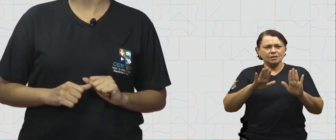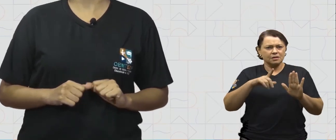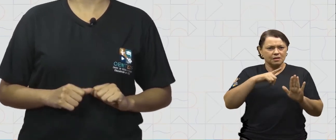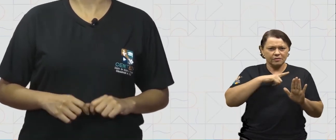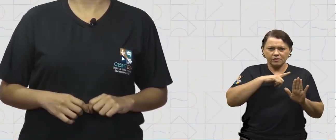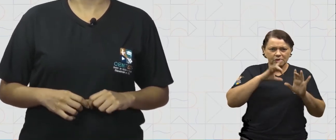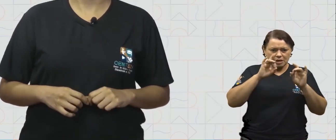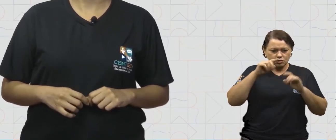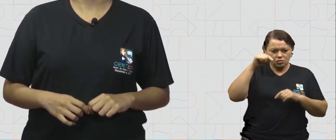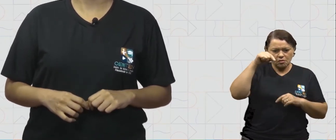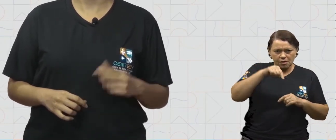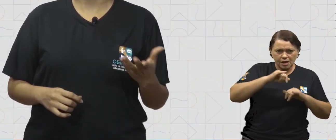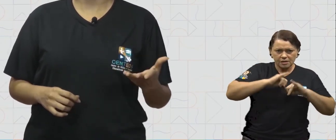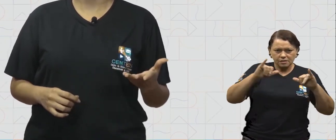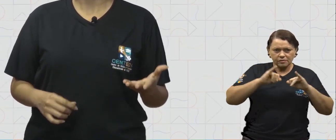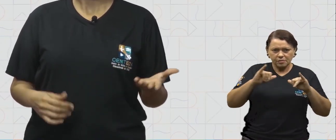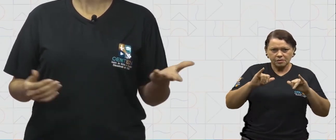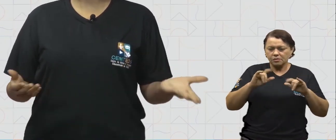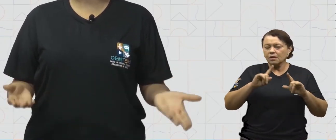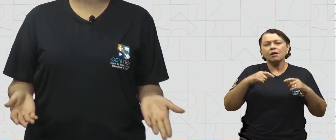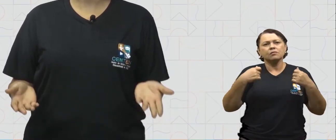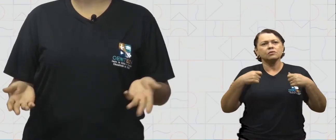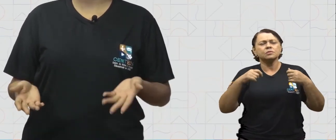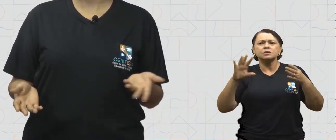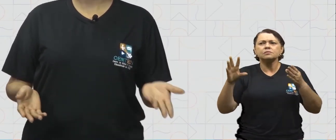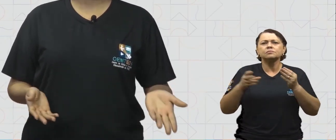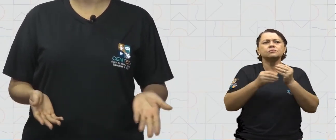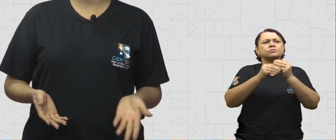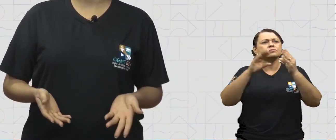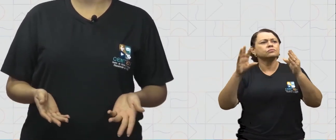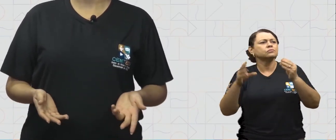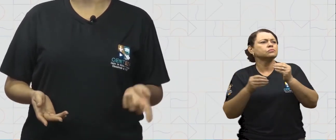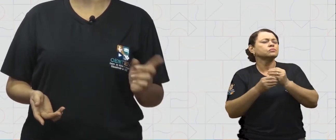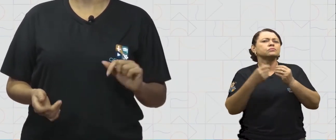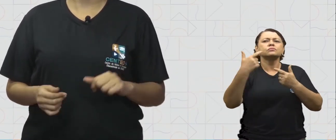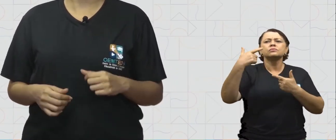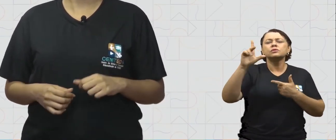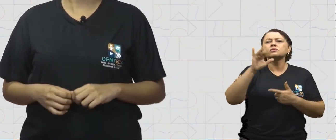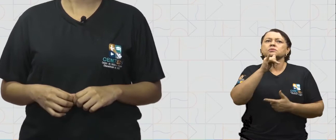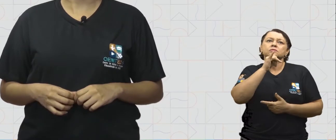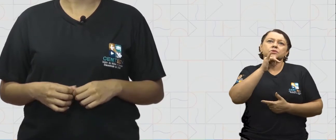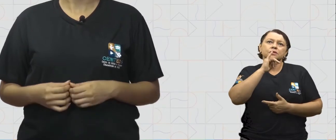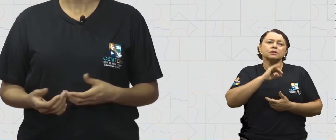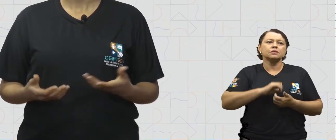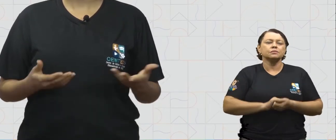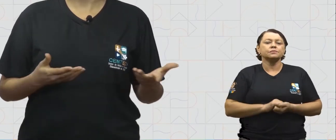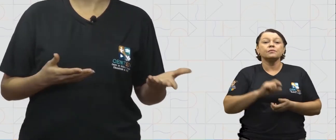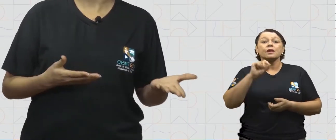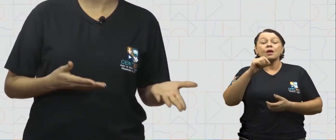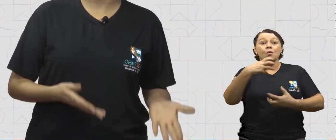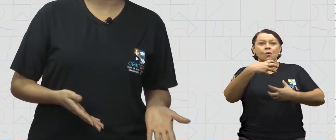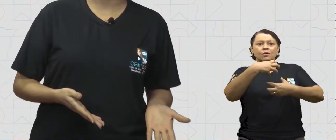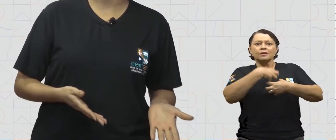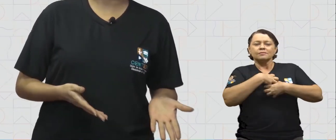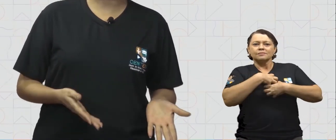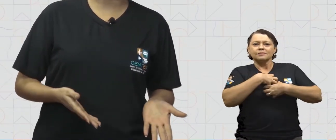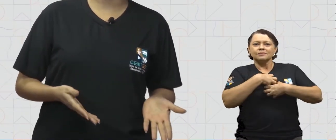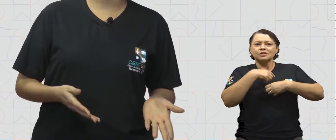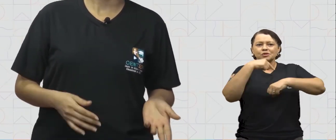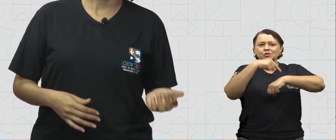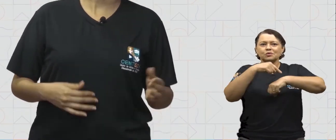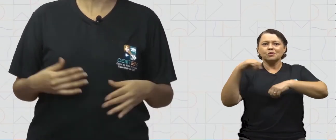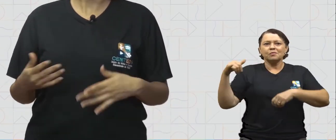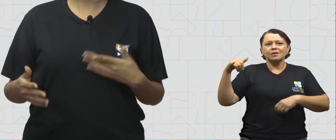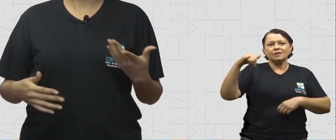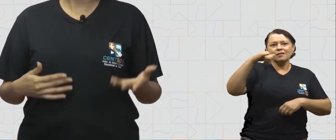terá apenas essas informações que vimos, precisamos acrescentar algumas coisas, como, por exemplo, o que ela sentiu naquele